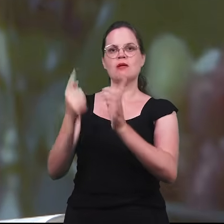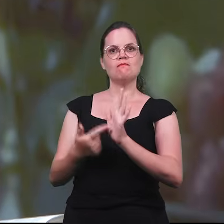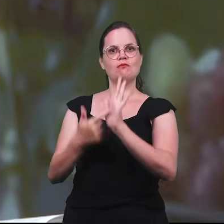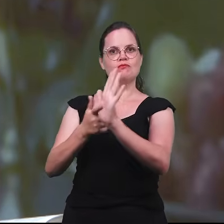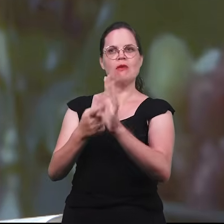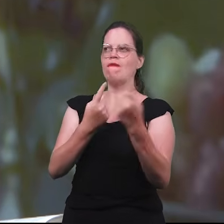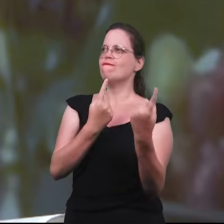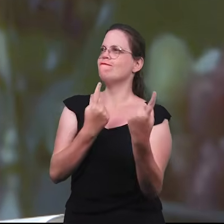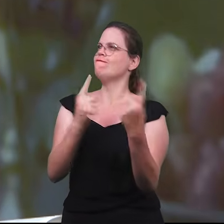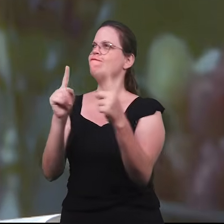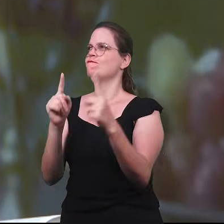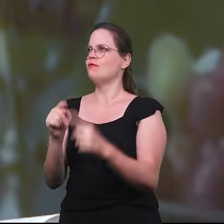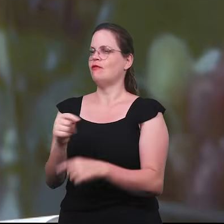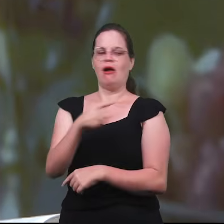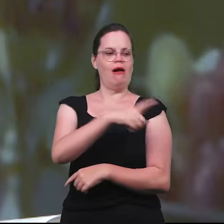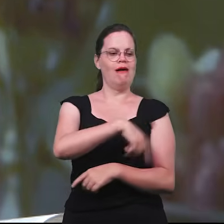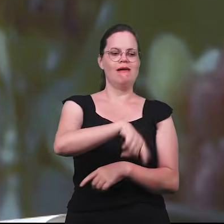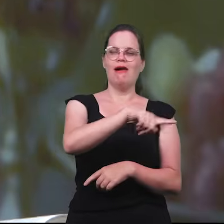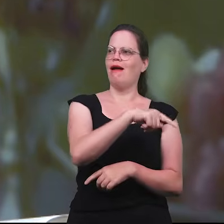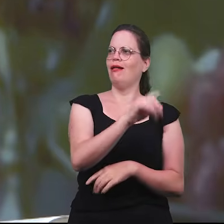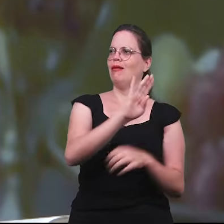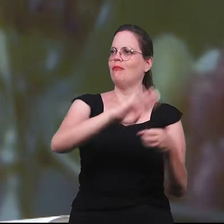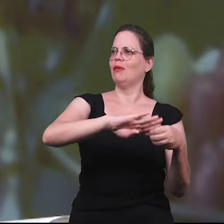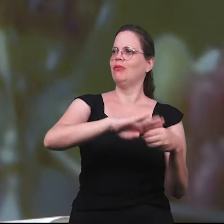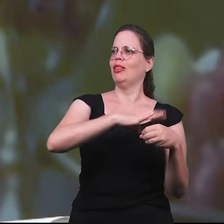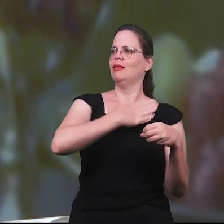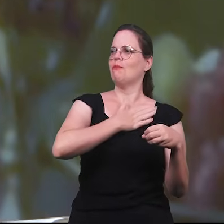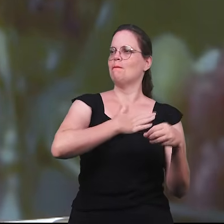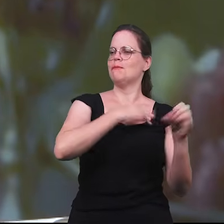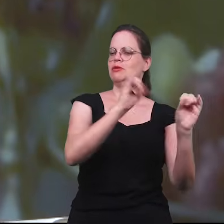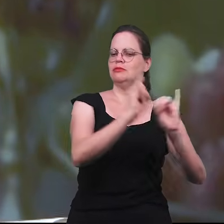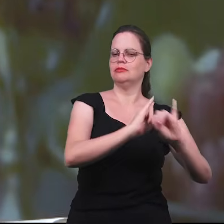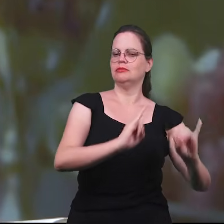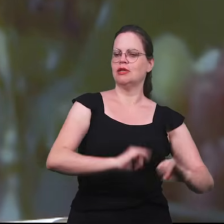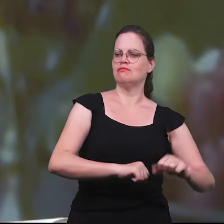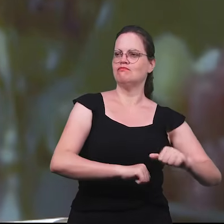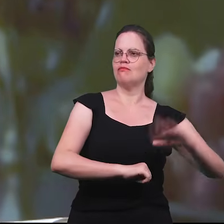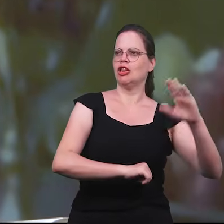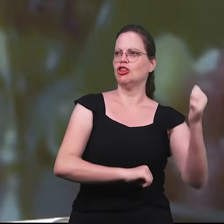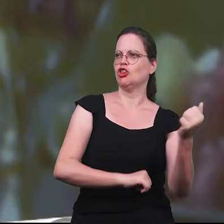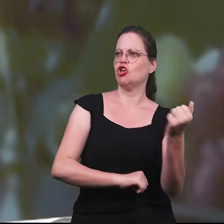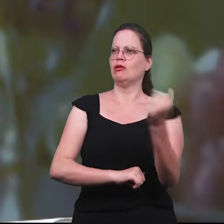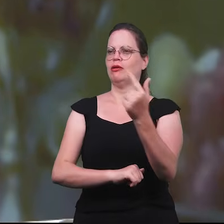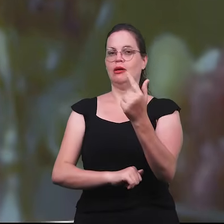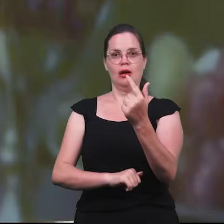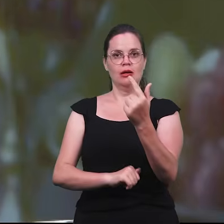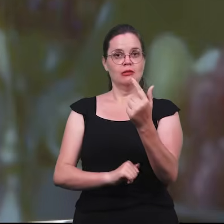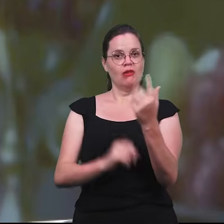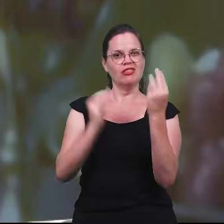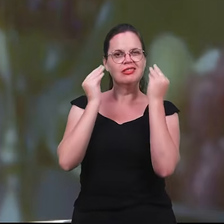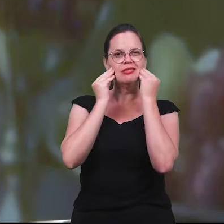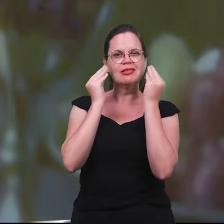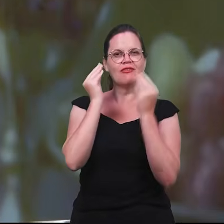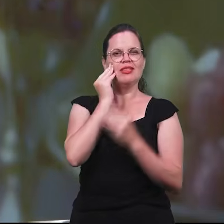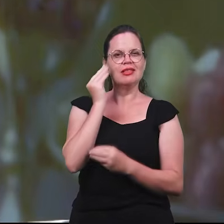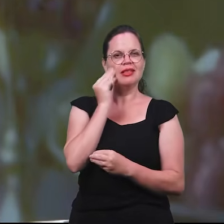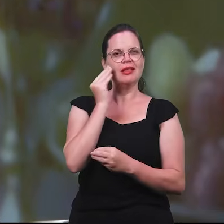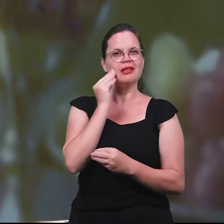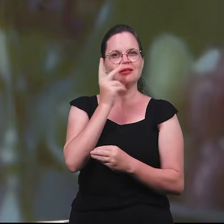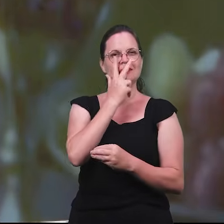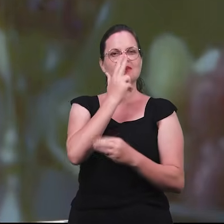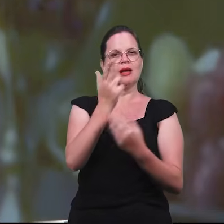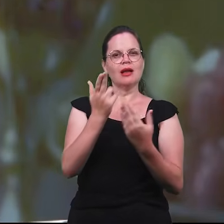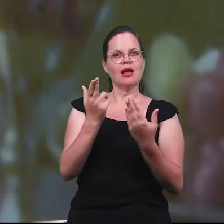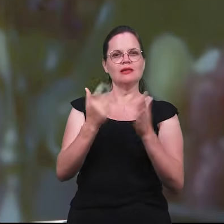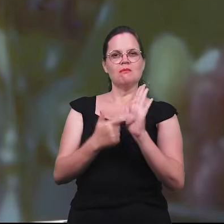mostrando que os deuses babilônicos eram mais poderosos do que o Deus de Israel, né? Porque eles